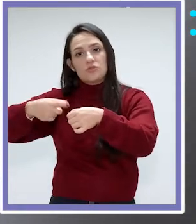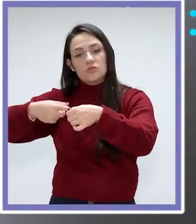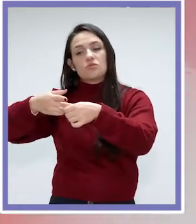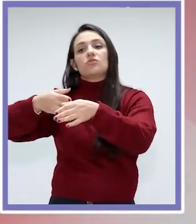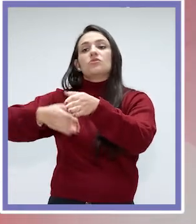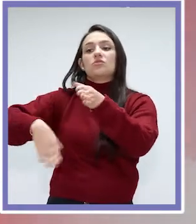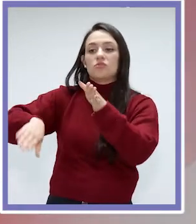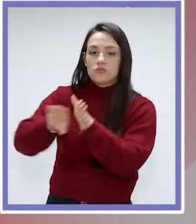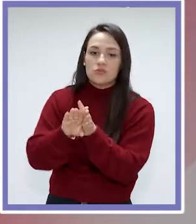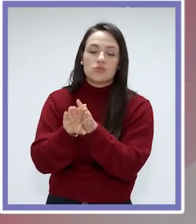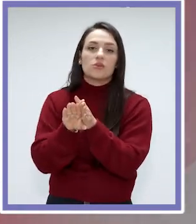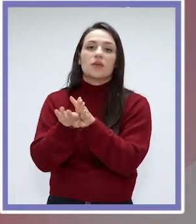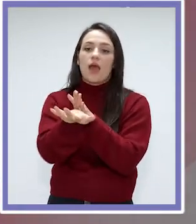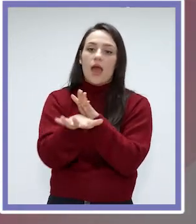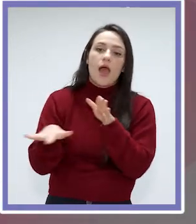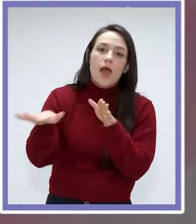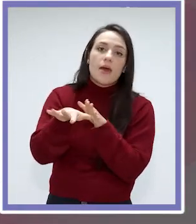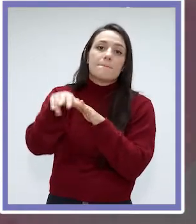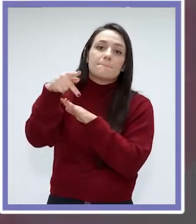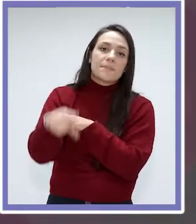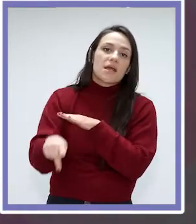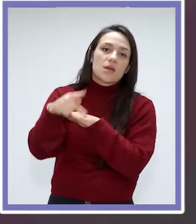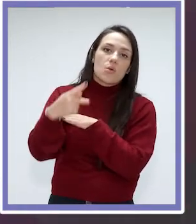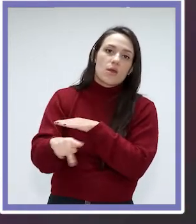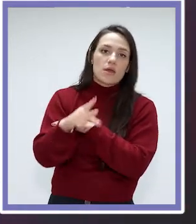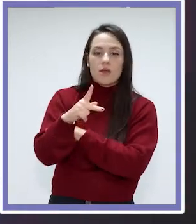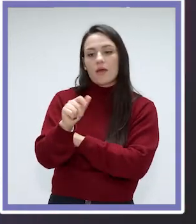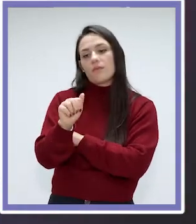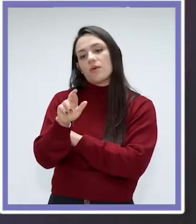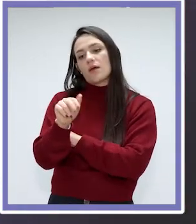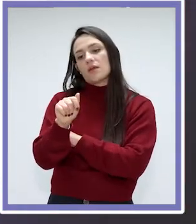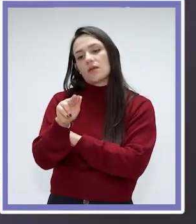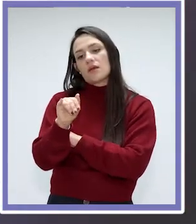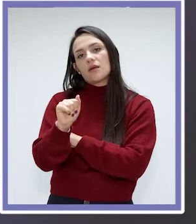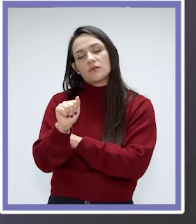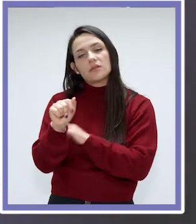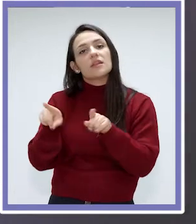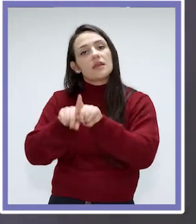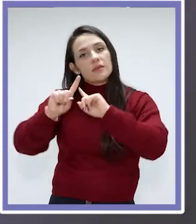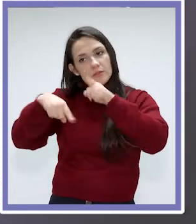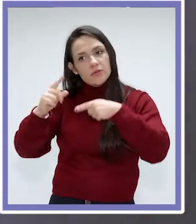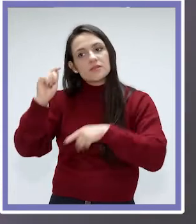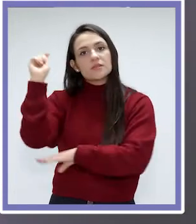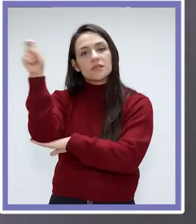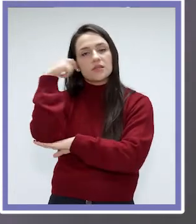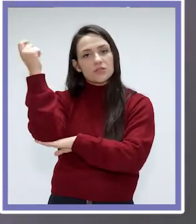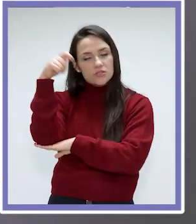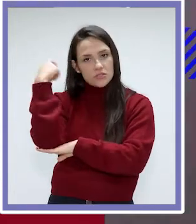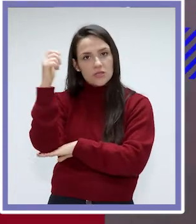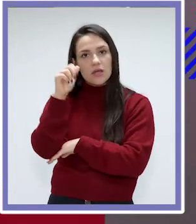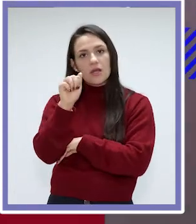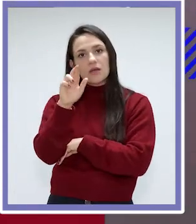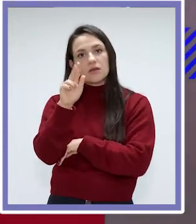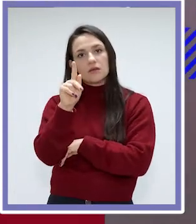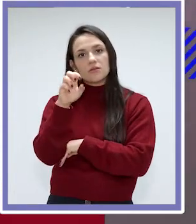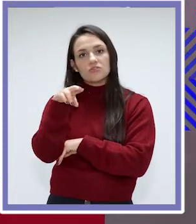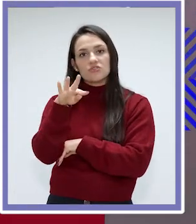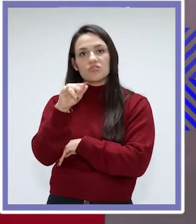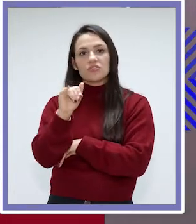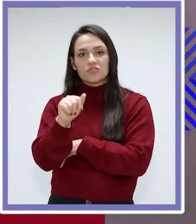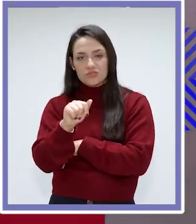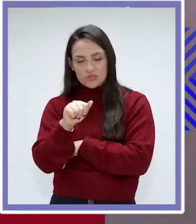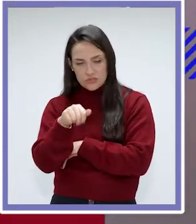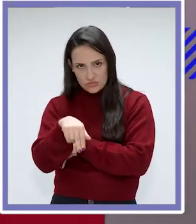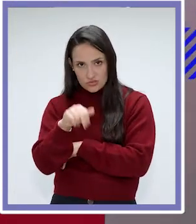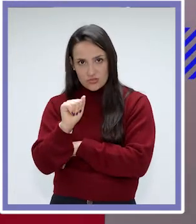Murtinho, ligando todo o Chaco Paraguaio, né? O norte da Argentina, da Cordilheira dos Andes, deserto do Atacama,